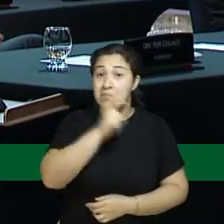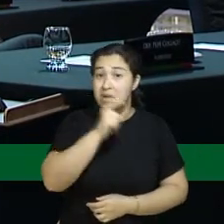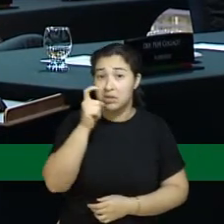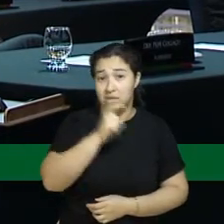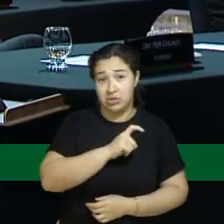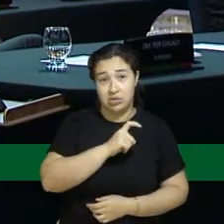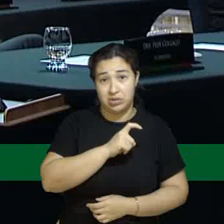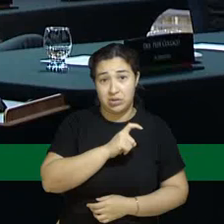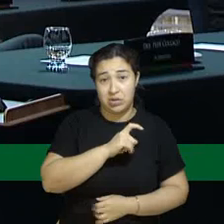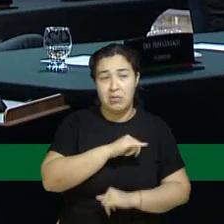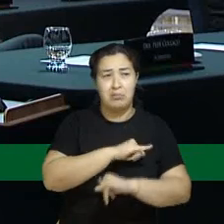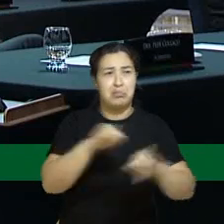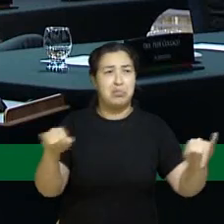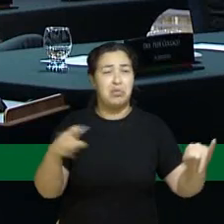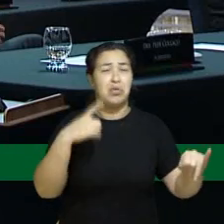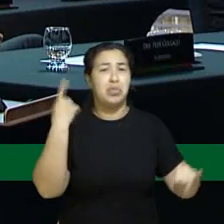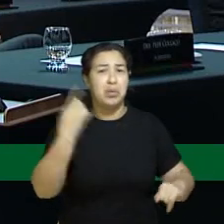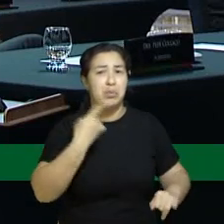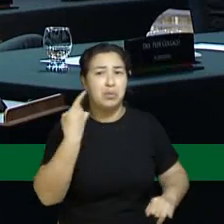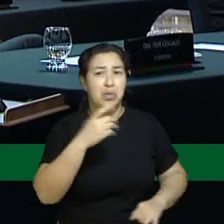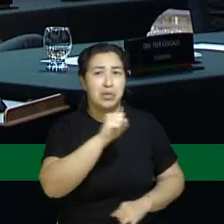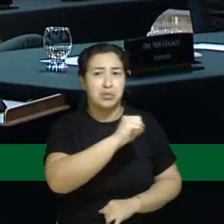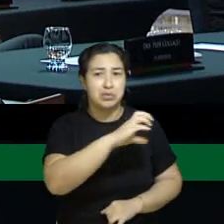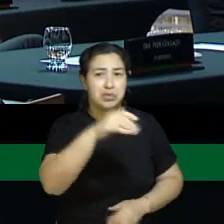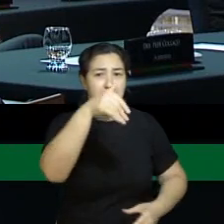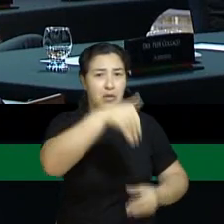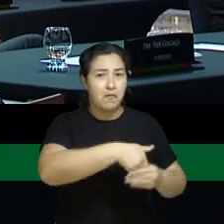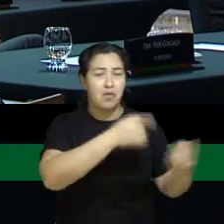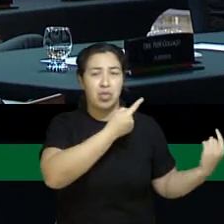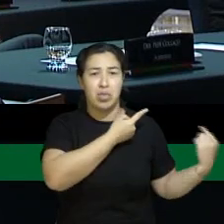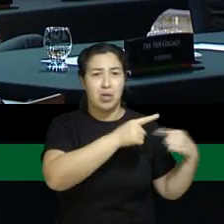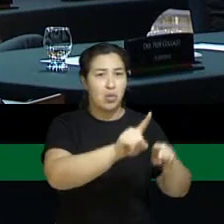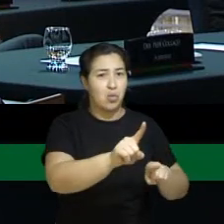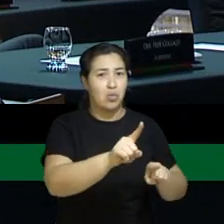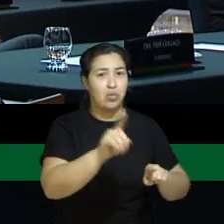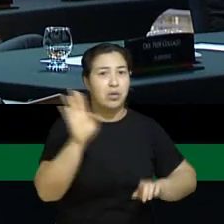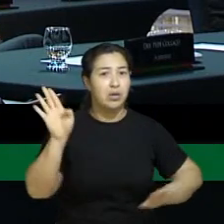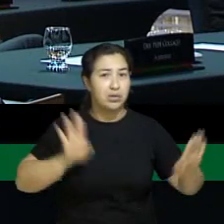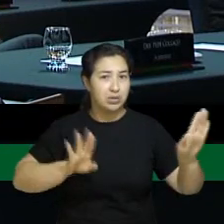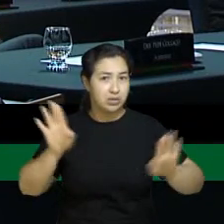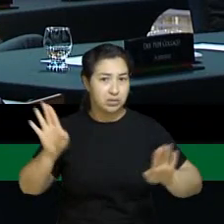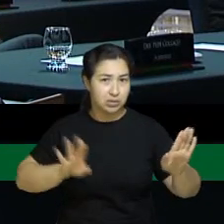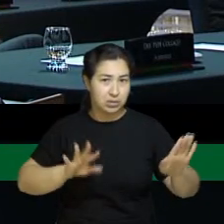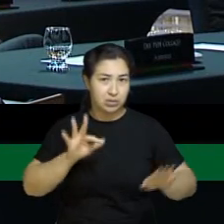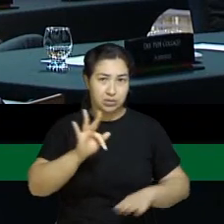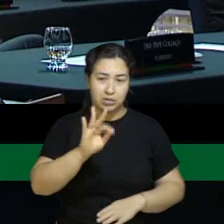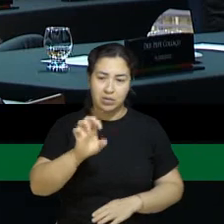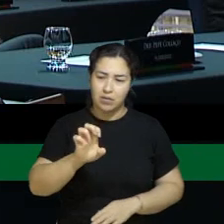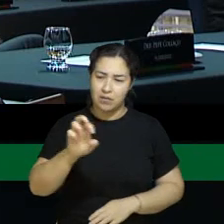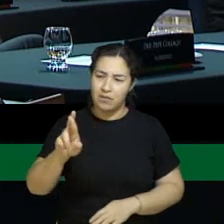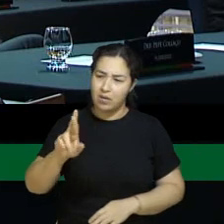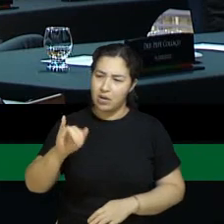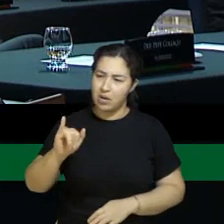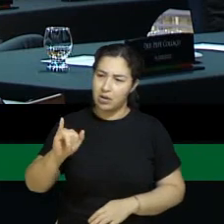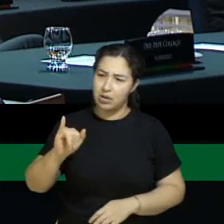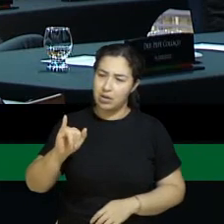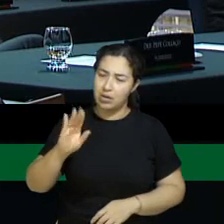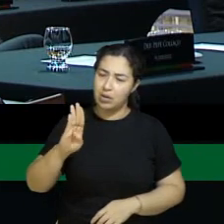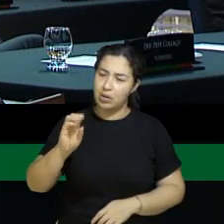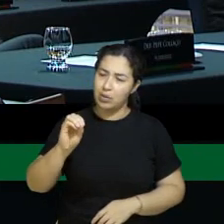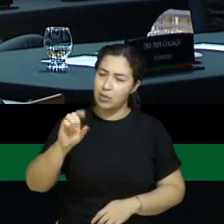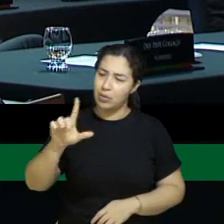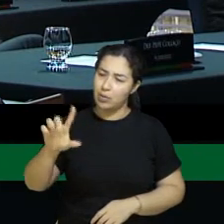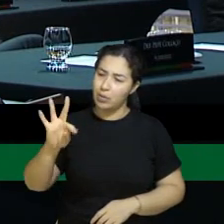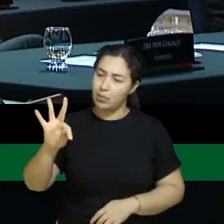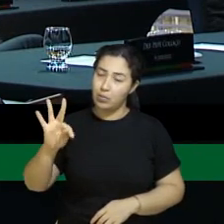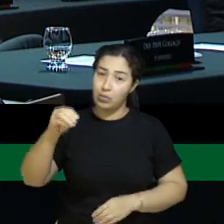que os deputados de Santa Catarina votaram contra a licitação do ferry boat dentro do nosso estado. Na verdade, foi o que o